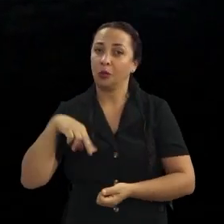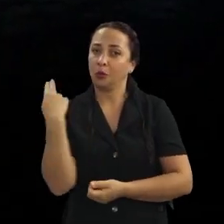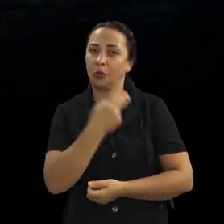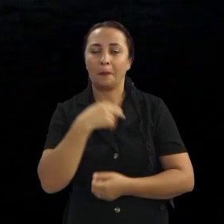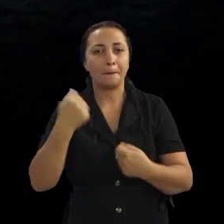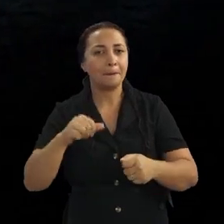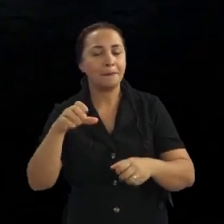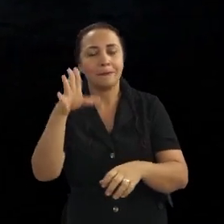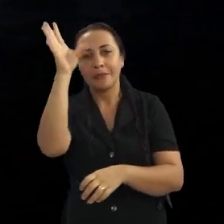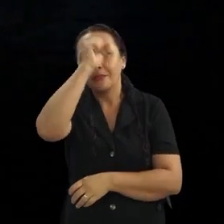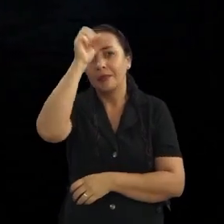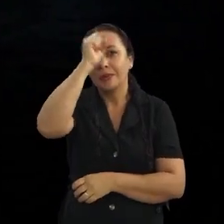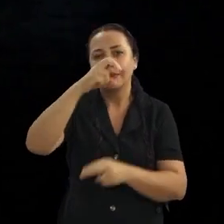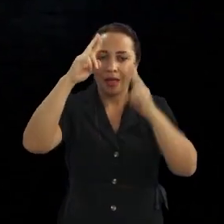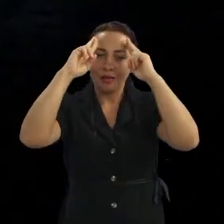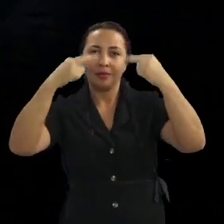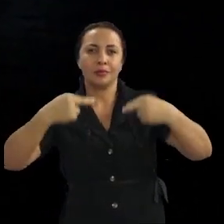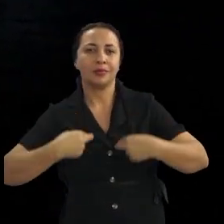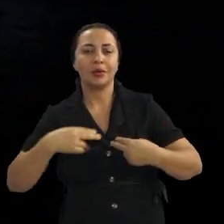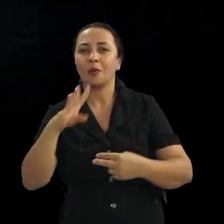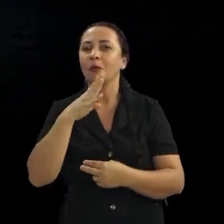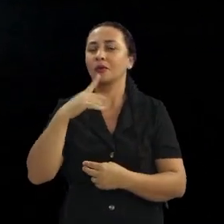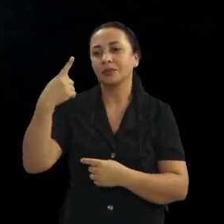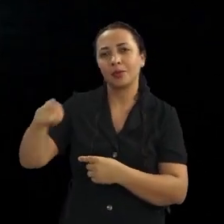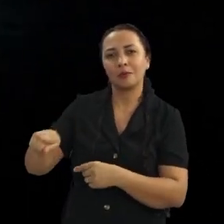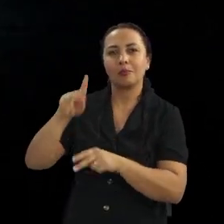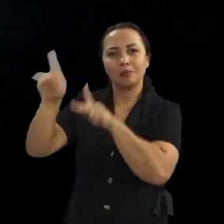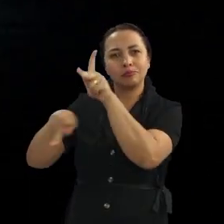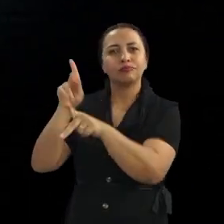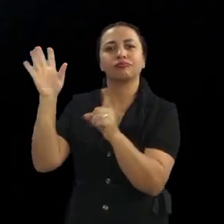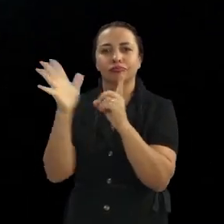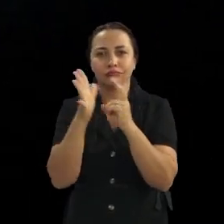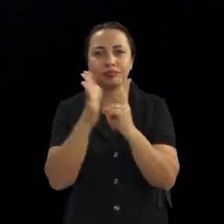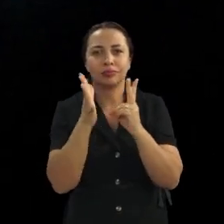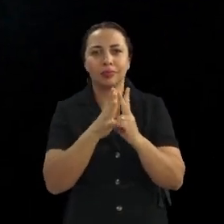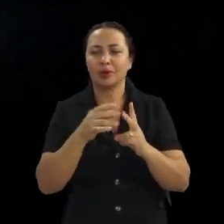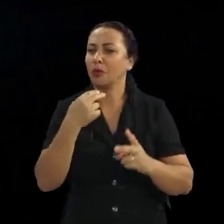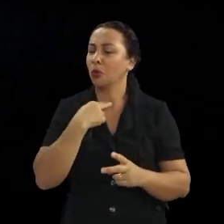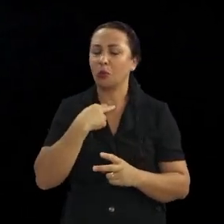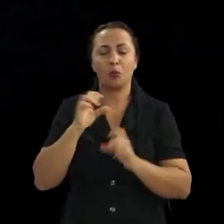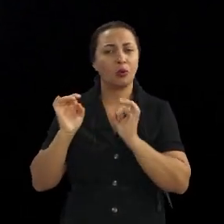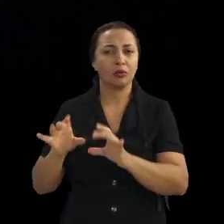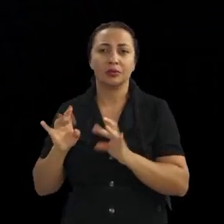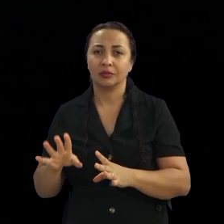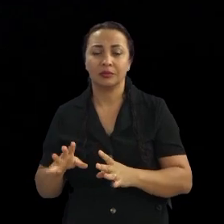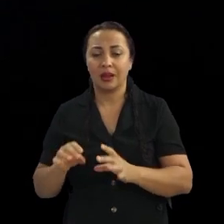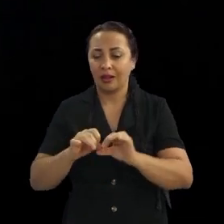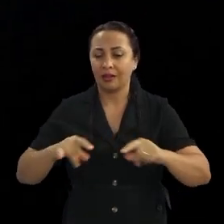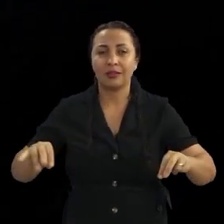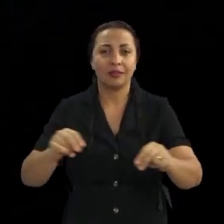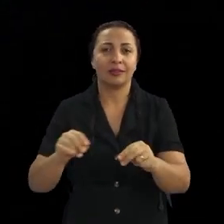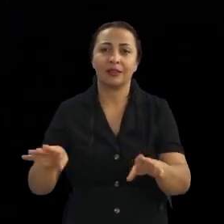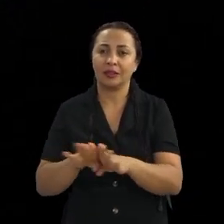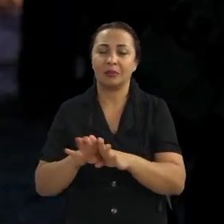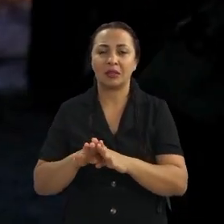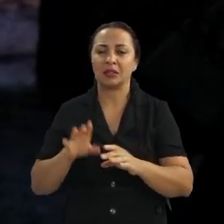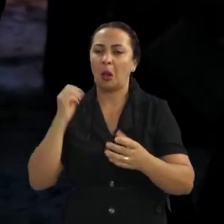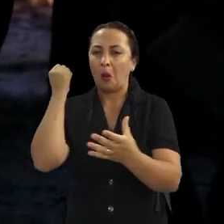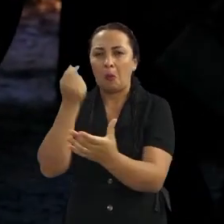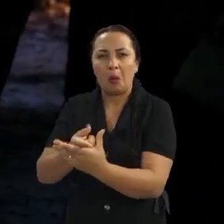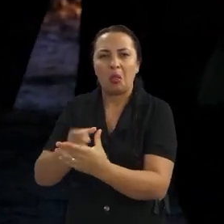precisamos aprender e respeitar os conhecimentos deles e não podemos permitir que suas terras e recursos